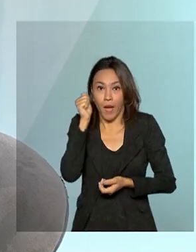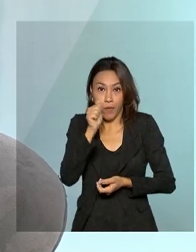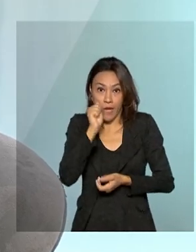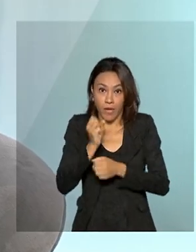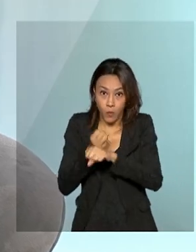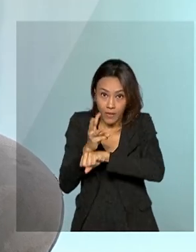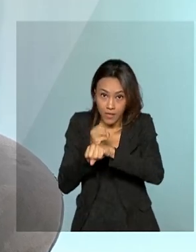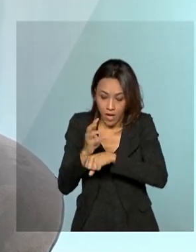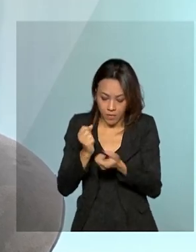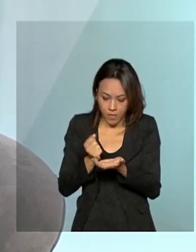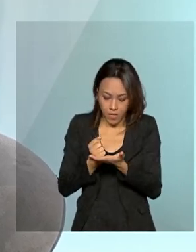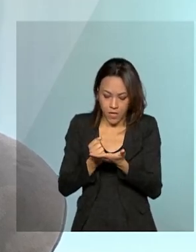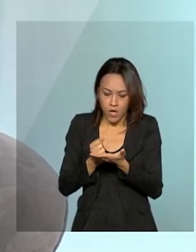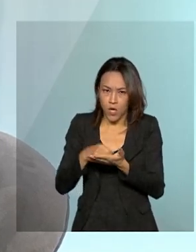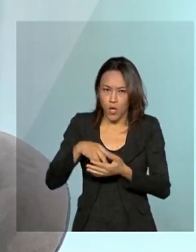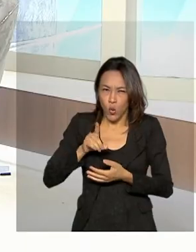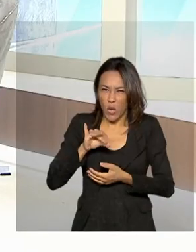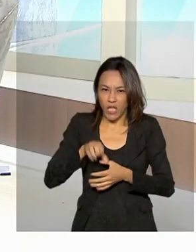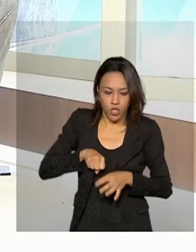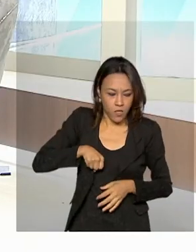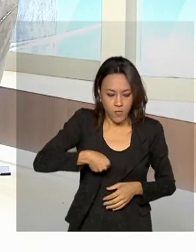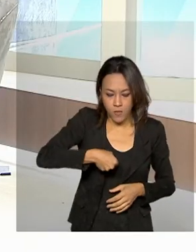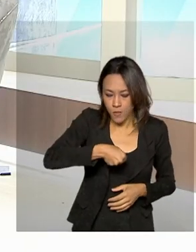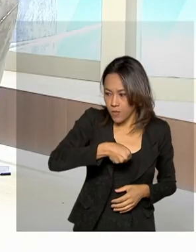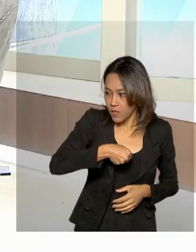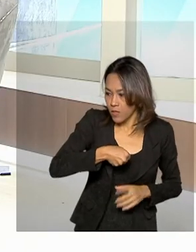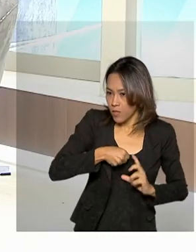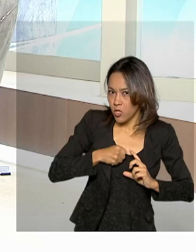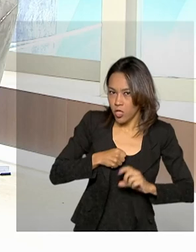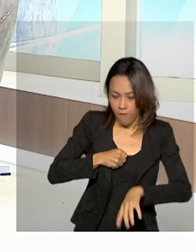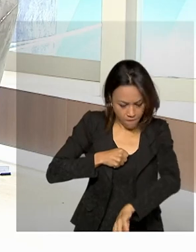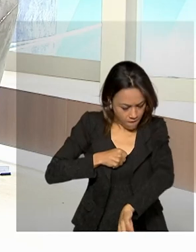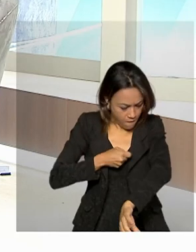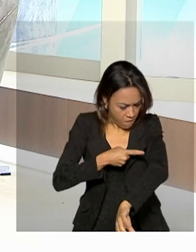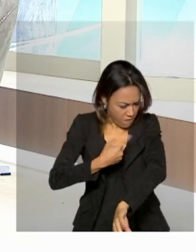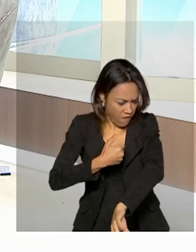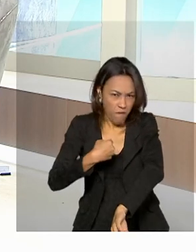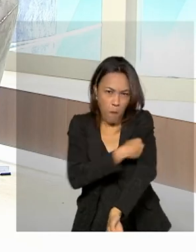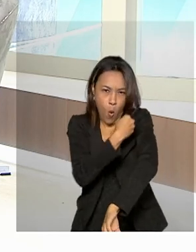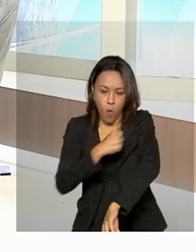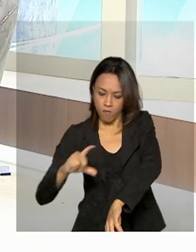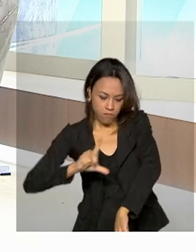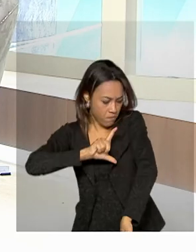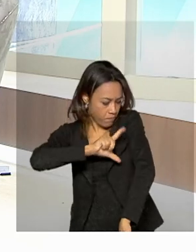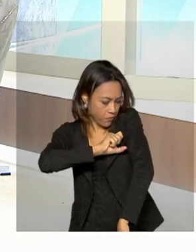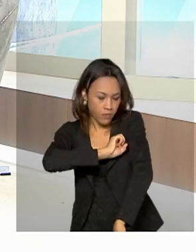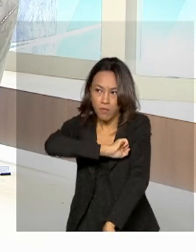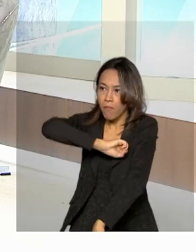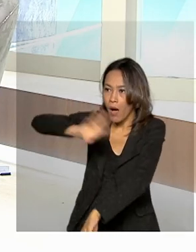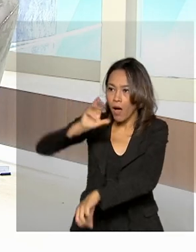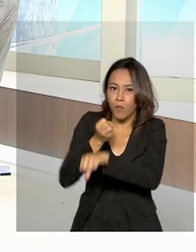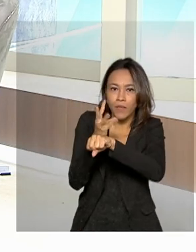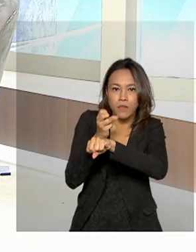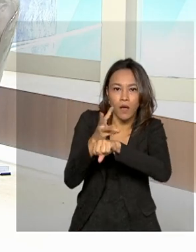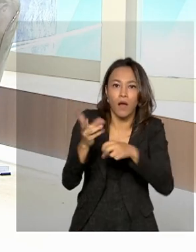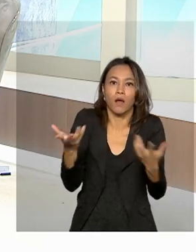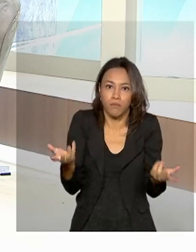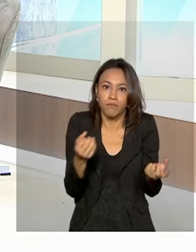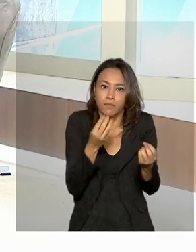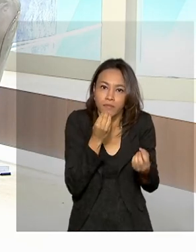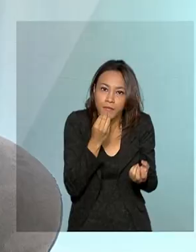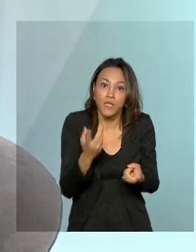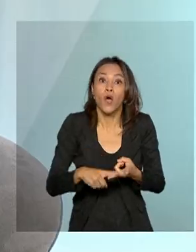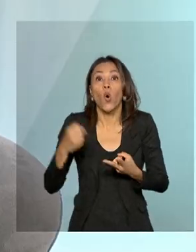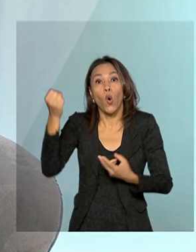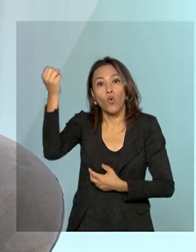WhatsApp, na hora de colocar o lixo lá fora, podia tirar uma foto do braço, da onde está machucado e já mandar para a gente. Na hora que ele estivesse